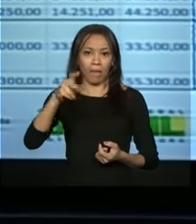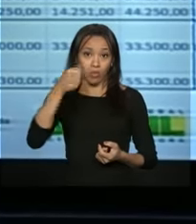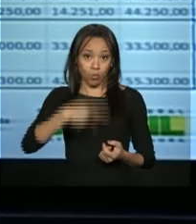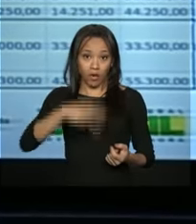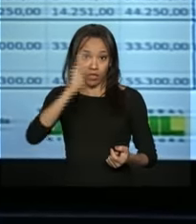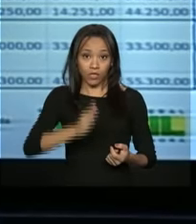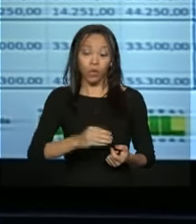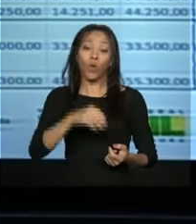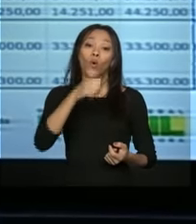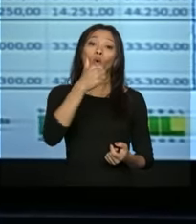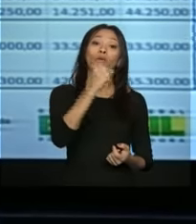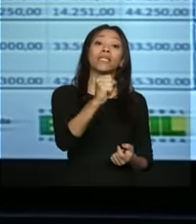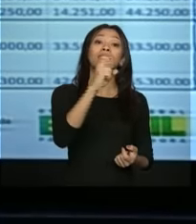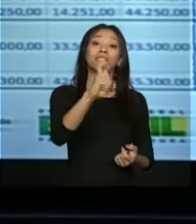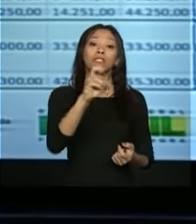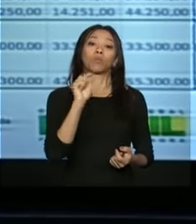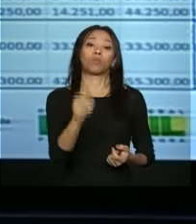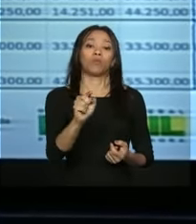R